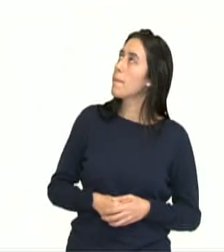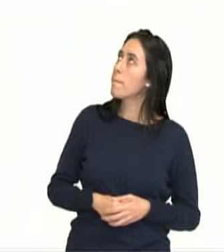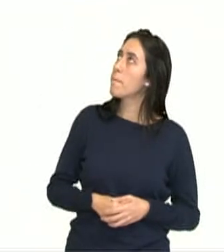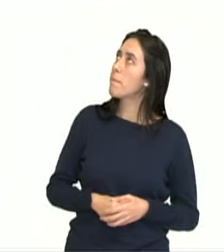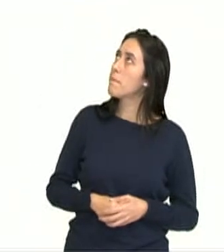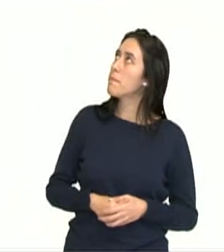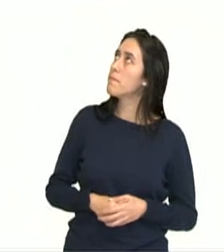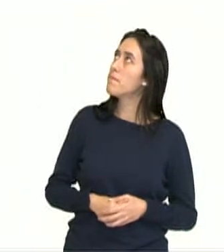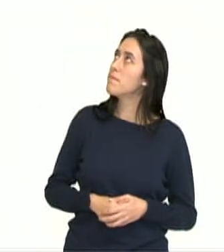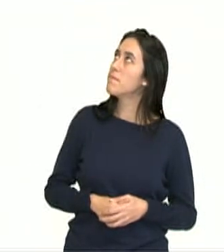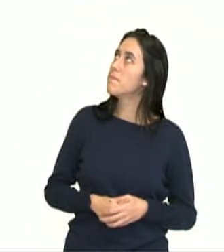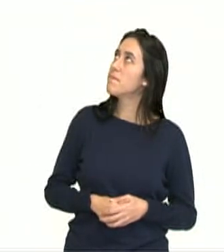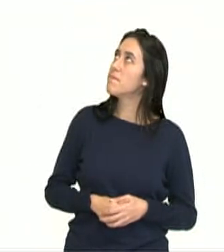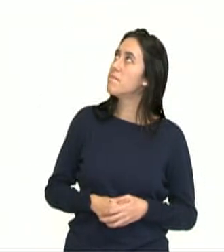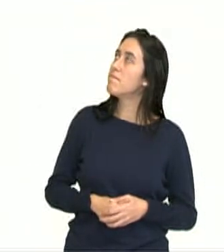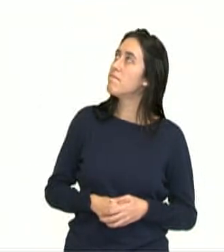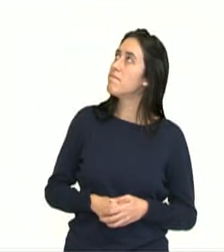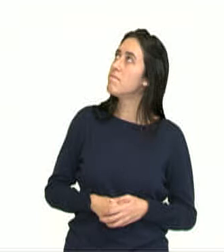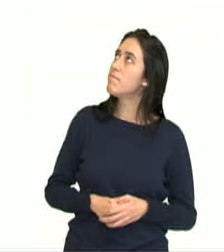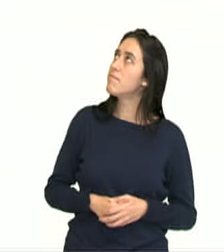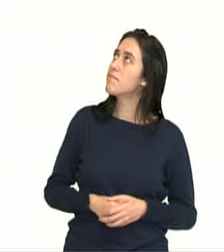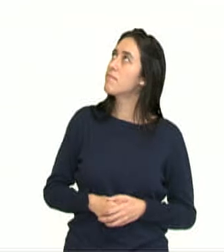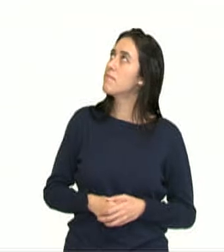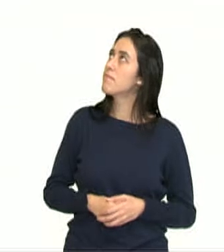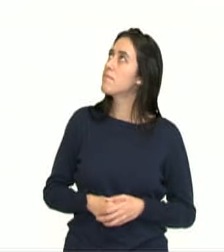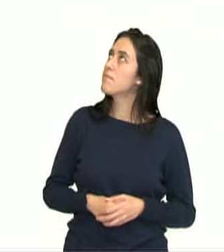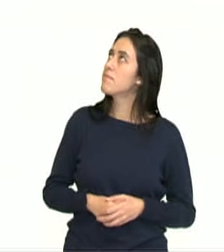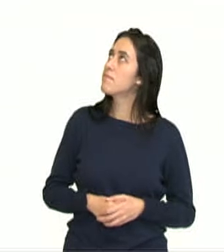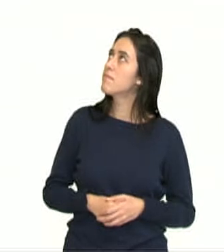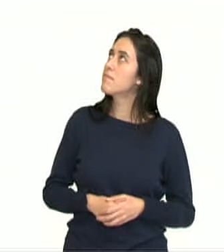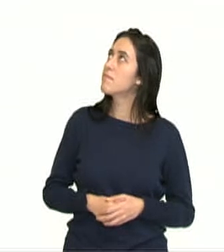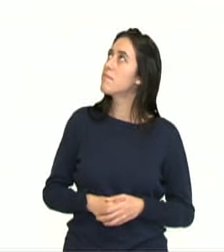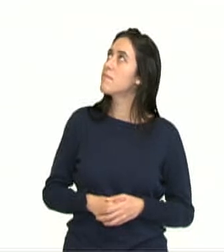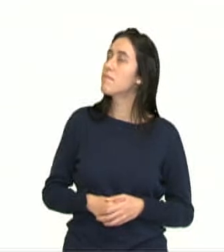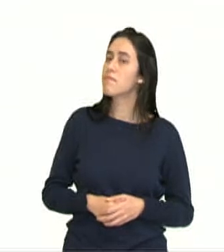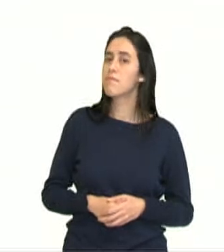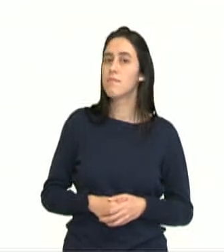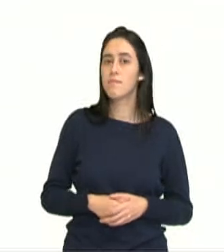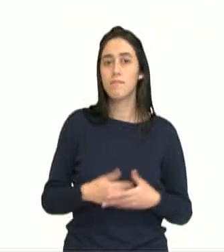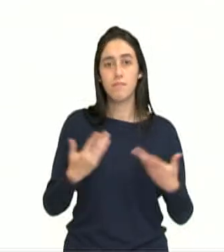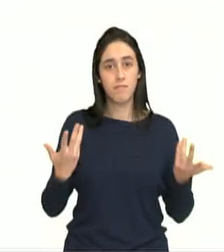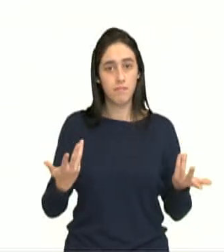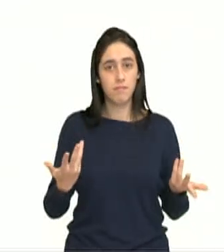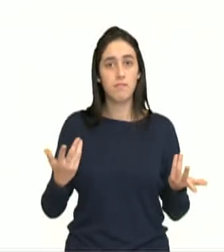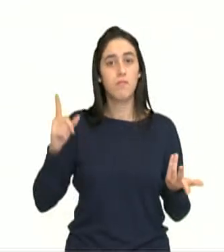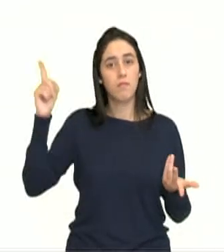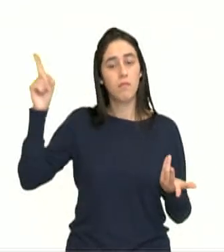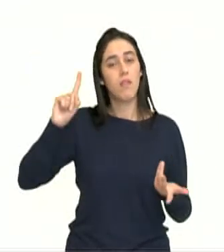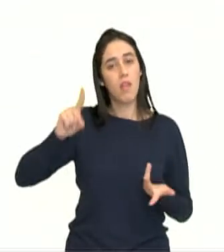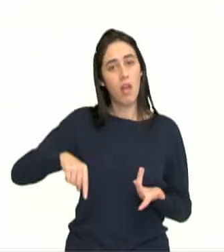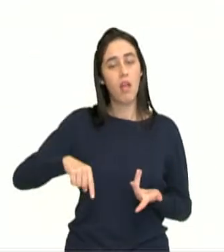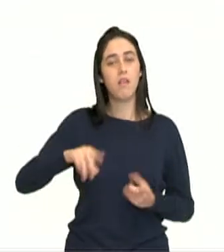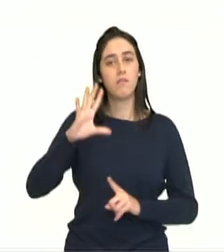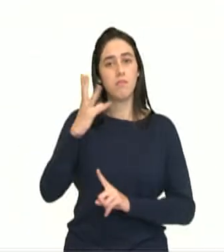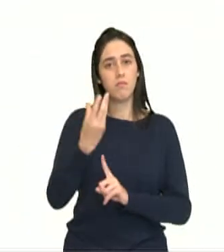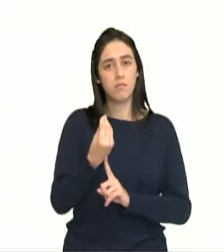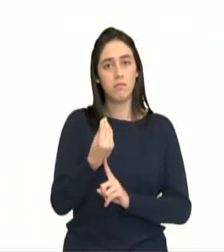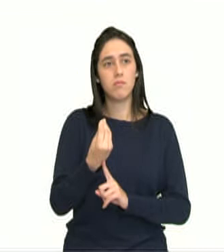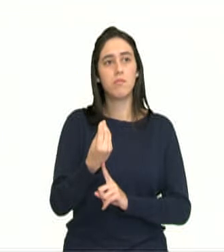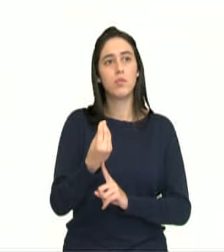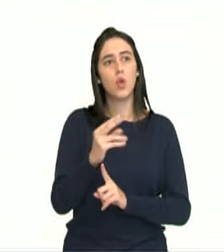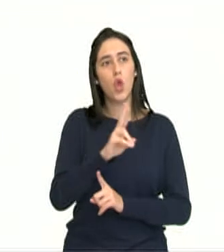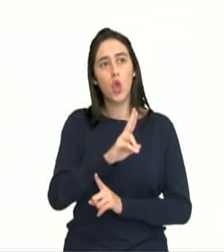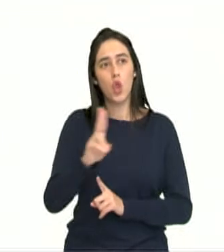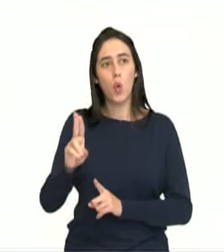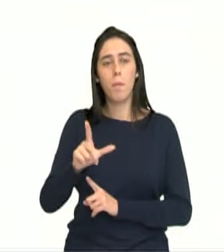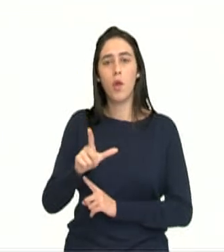Minsk, Russia, in 2015 by Rimão. Então, esse aqui é um mural, né, chamado Lua Diurna, pintado